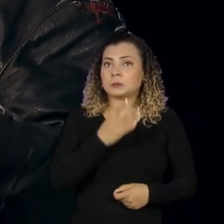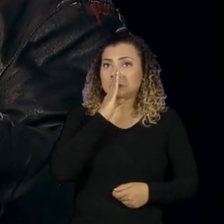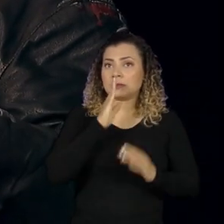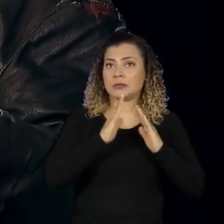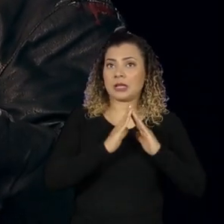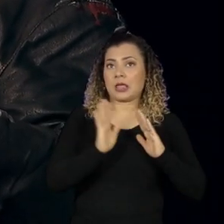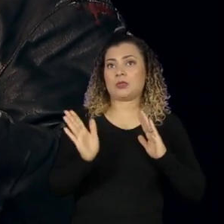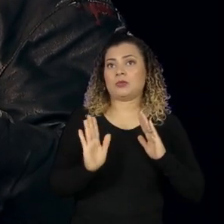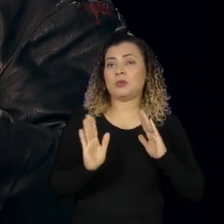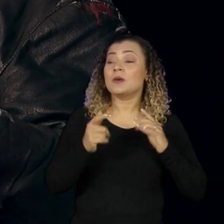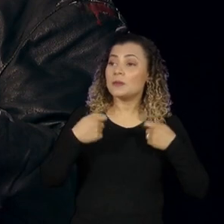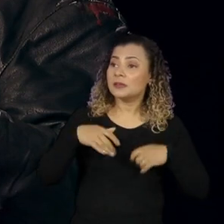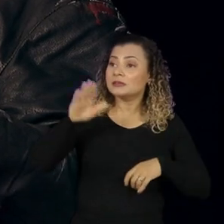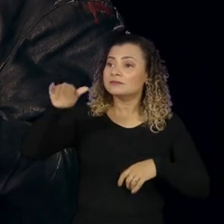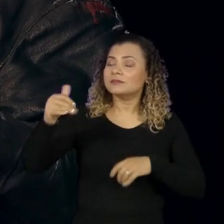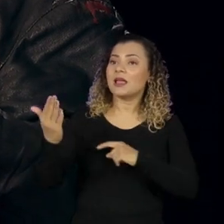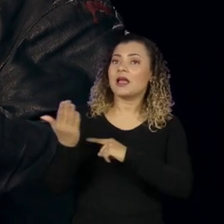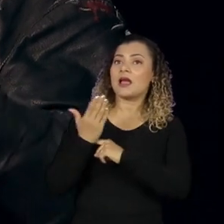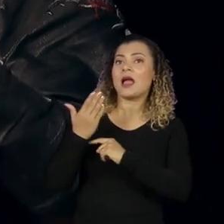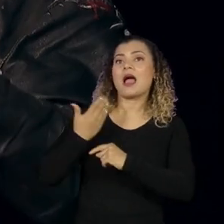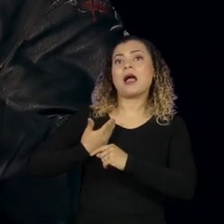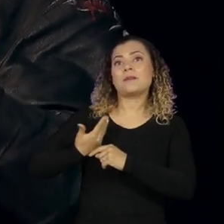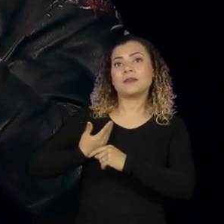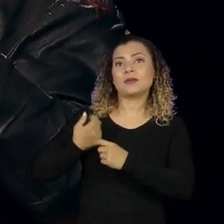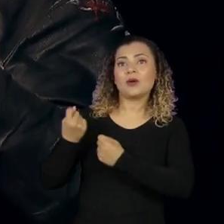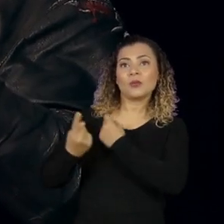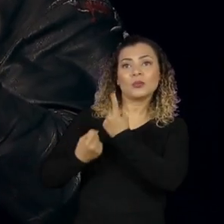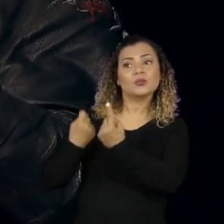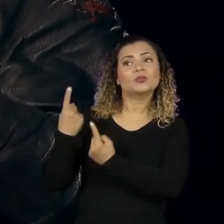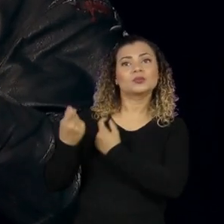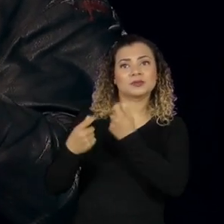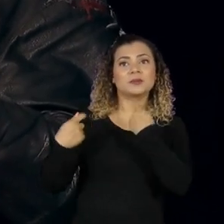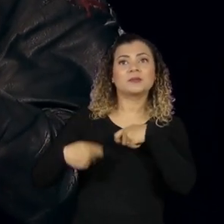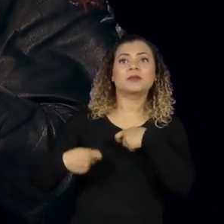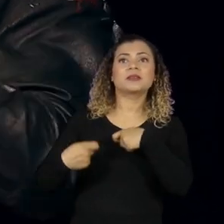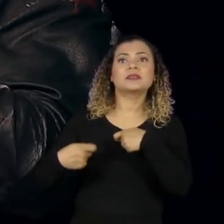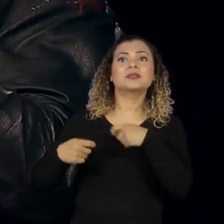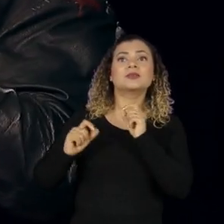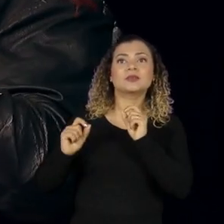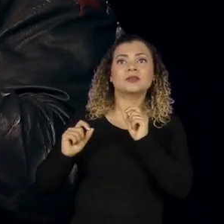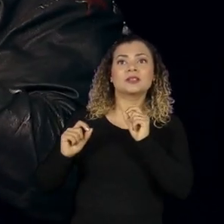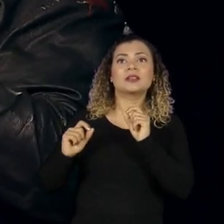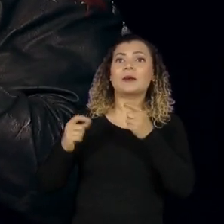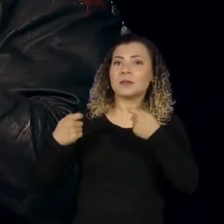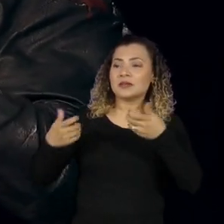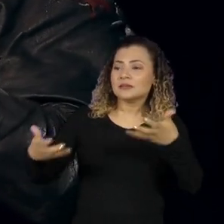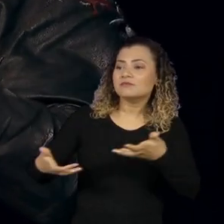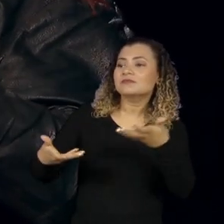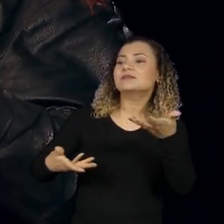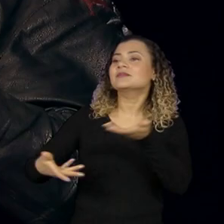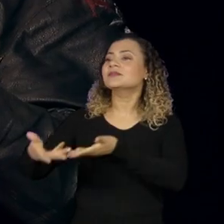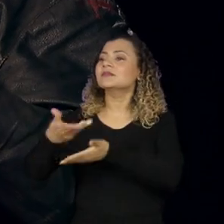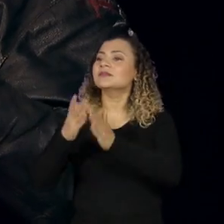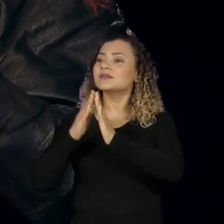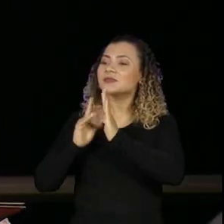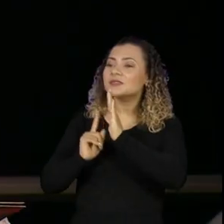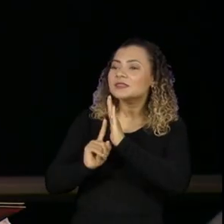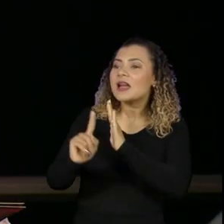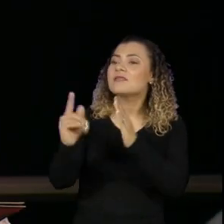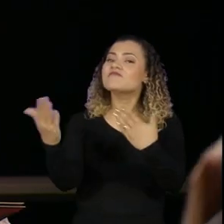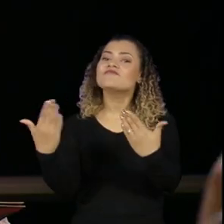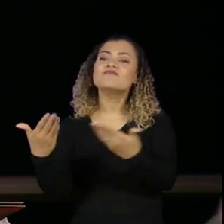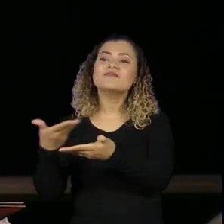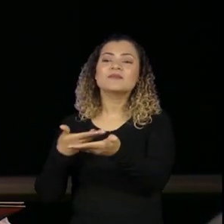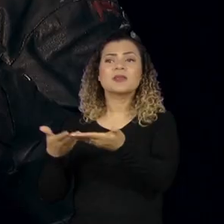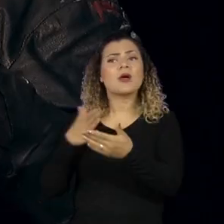casa quieto. Né? Mas, de vez em quando, o Reinaldo fala, de vez em quando você tem que incitar o tumulto. E aí você tem que sair de casa. Né? E